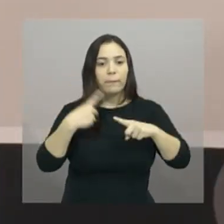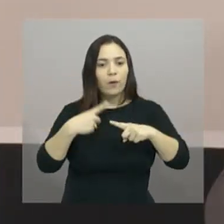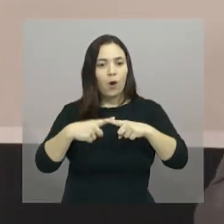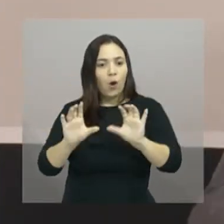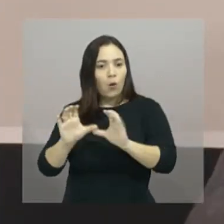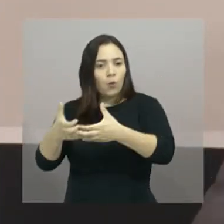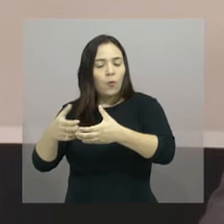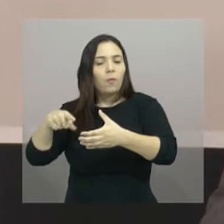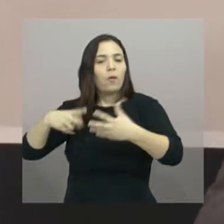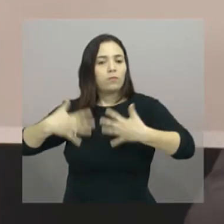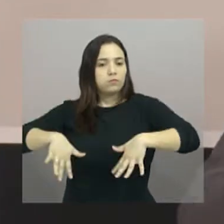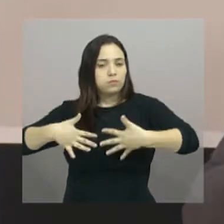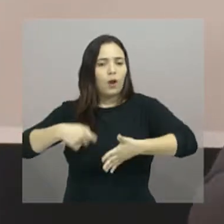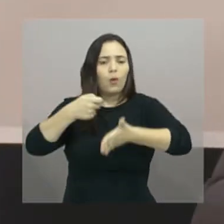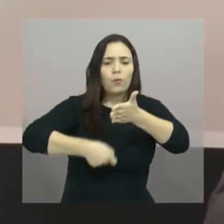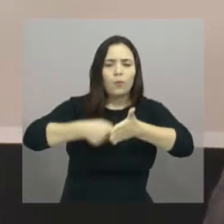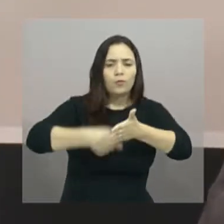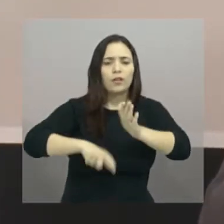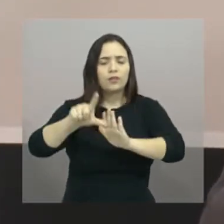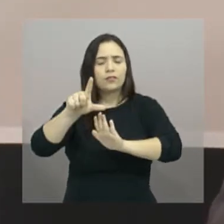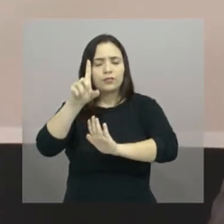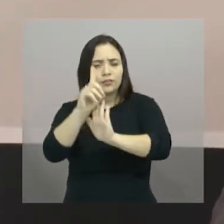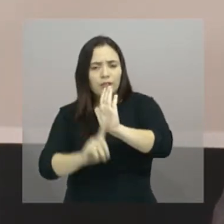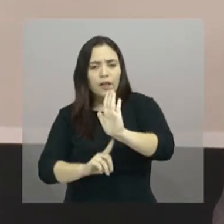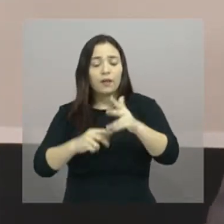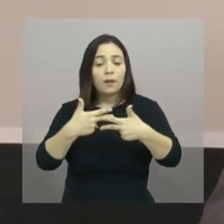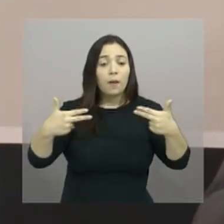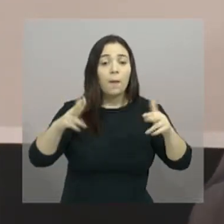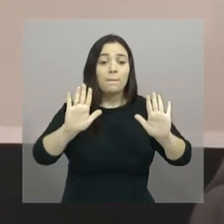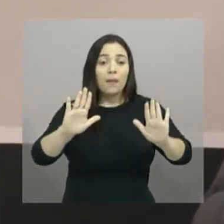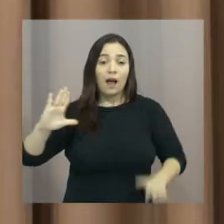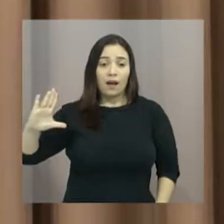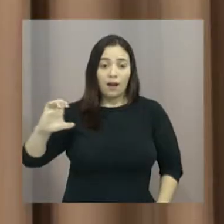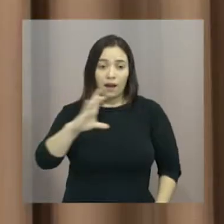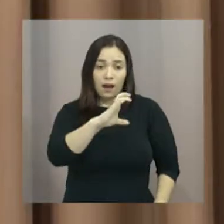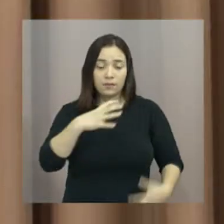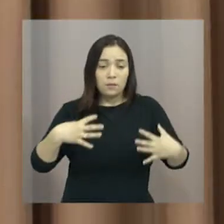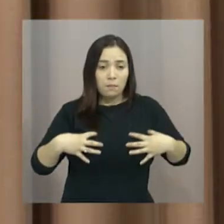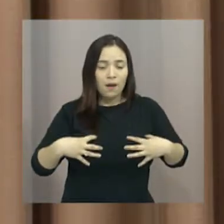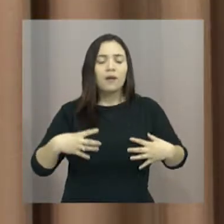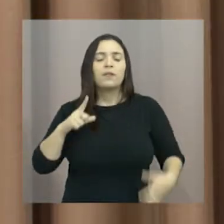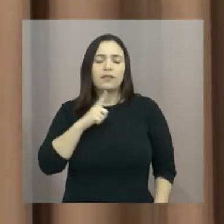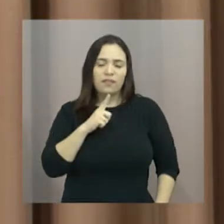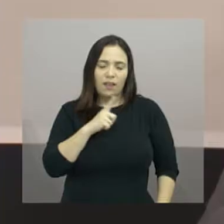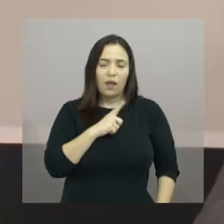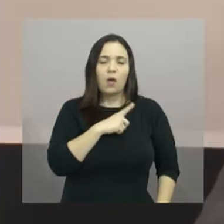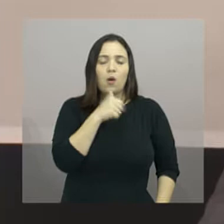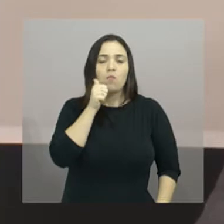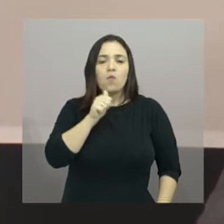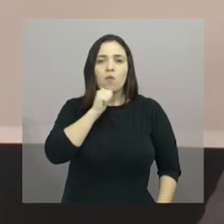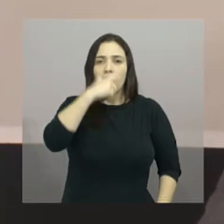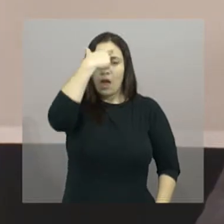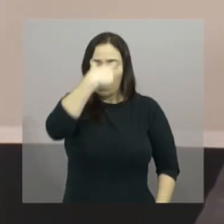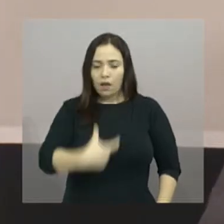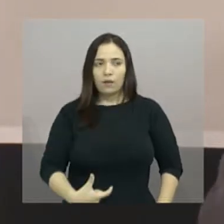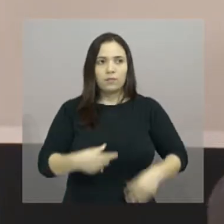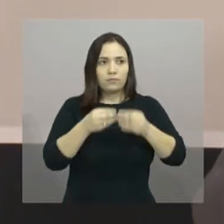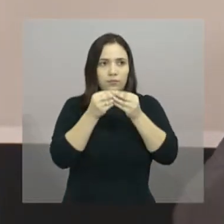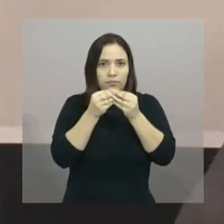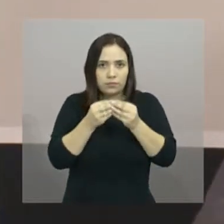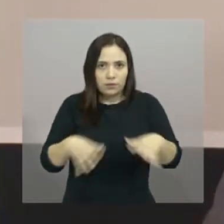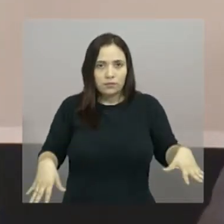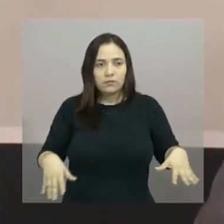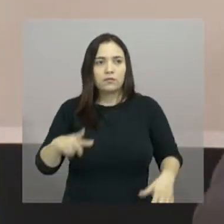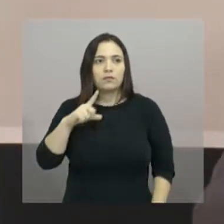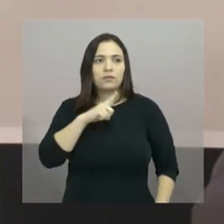luta muito pelos seus direitos, mas a doença, o câncer de mama, ele maltrata muito uma mulher, sabe, assim, quem tem alguém